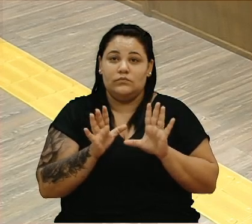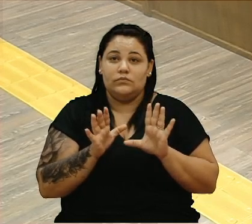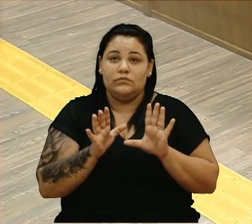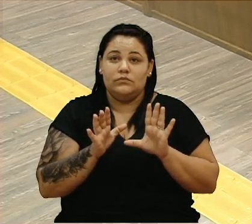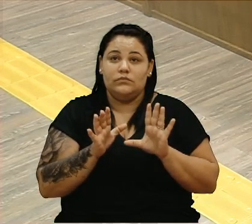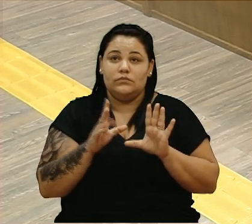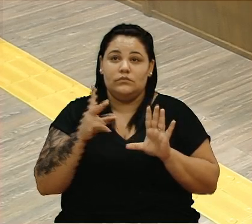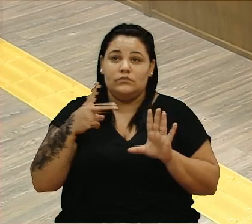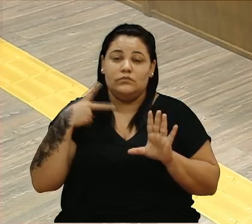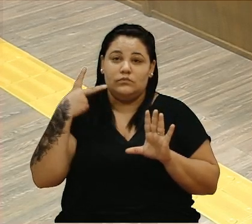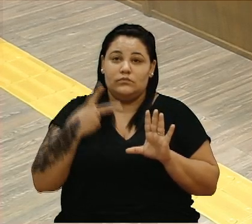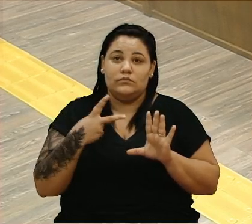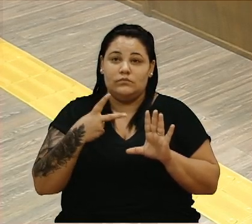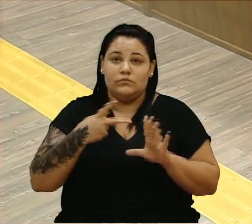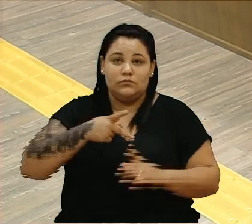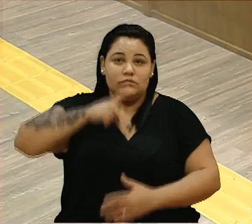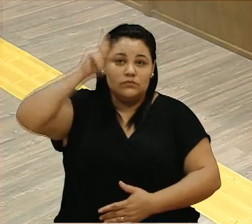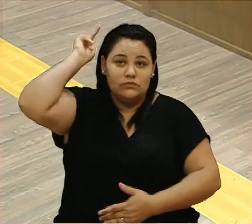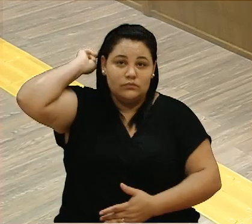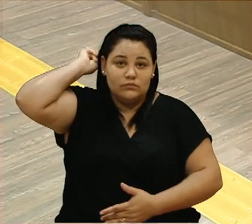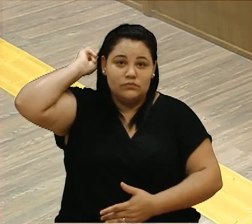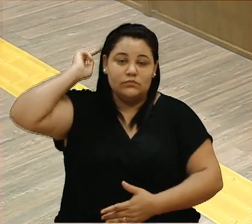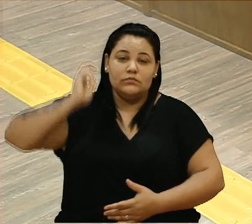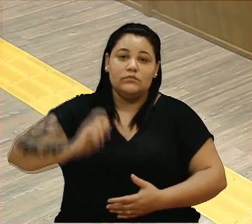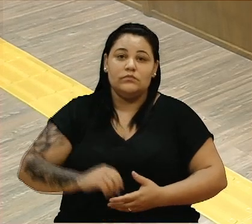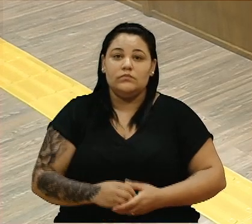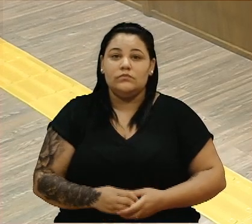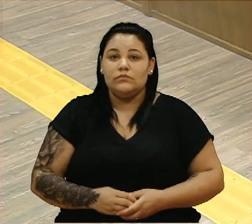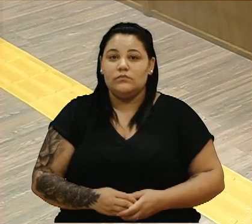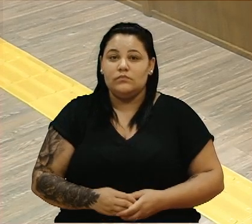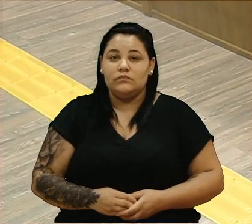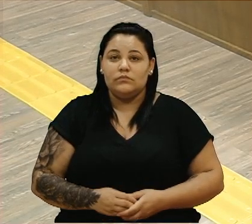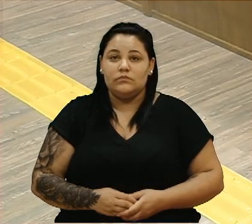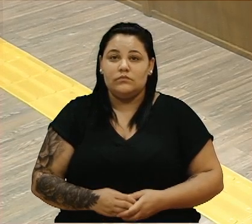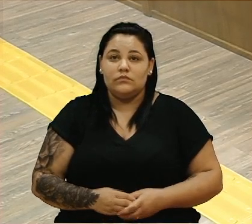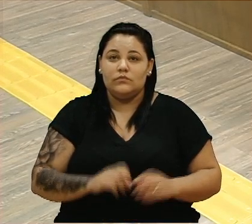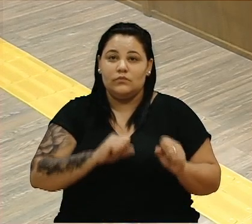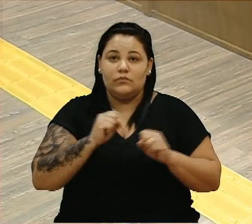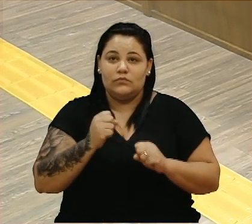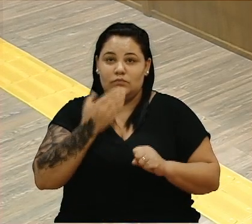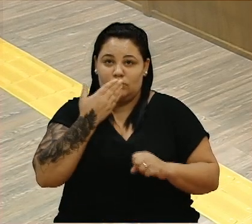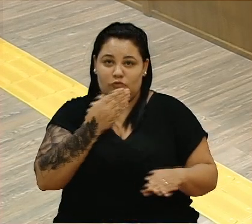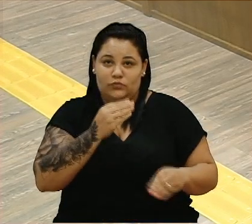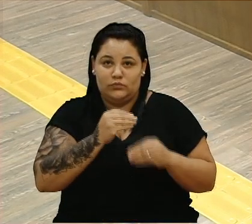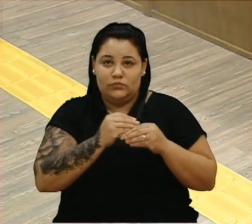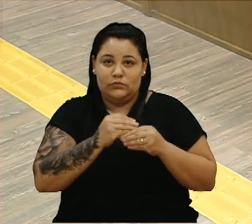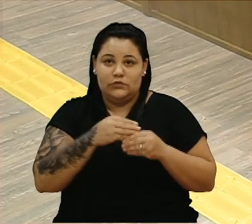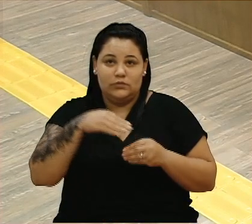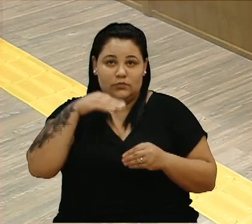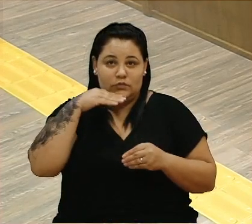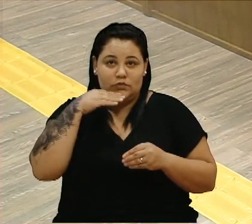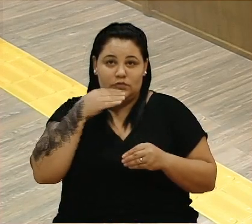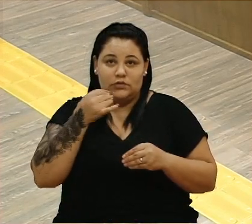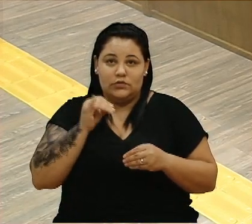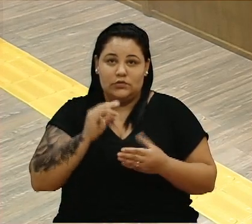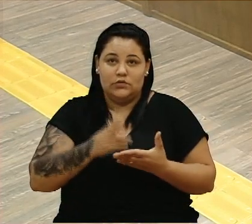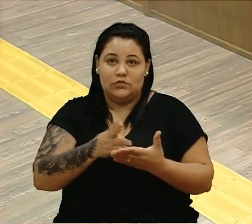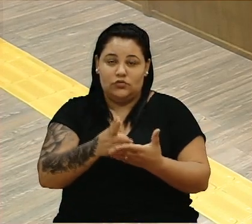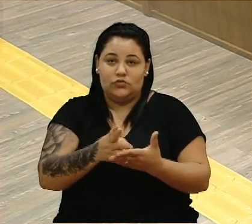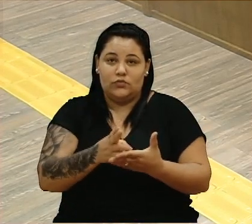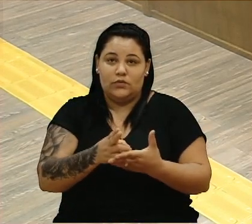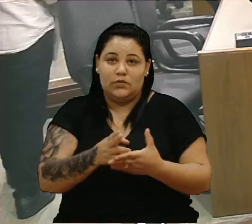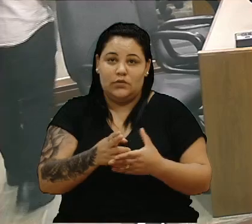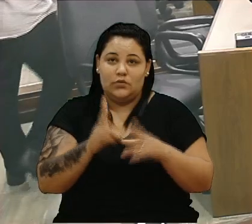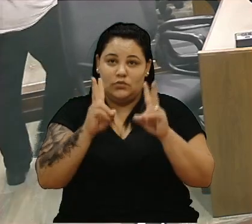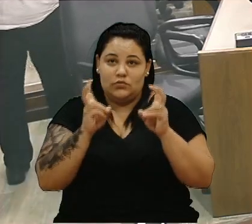o vereador Iago Morandi. Se possível, uma parte, vereador Iago. Se for continuar sobre o tema.